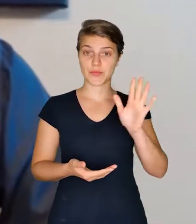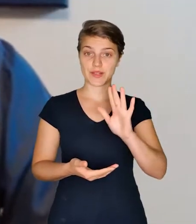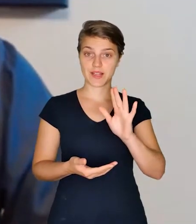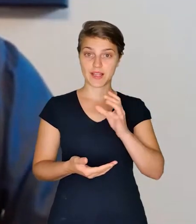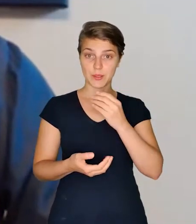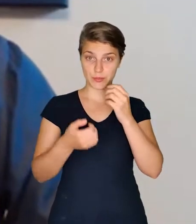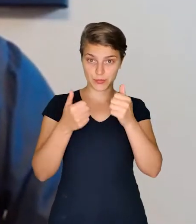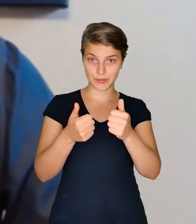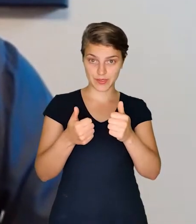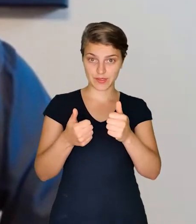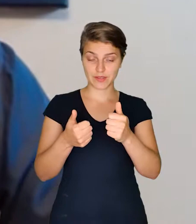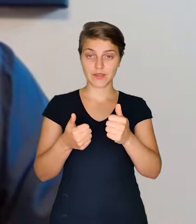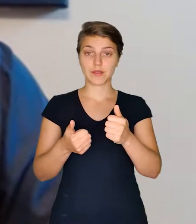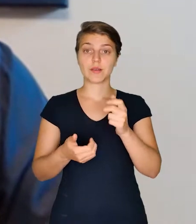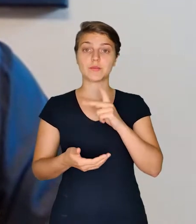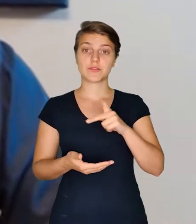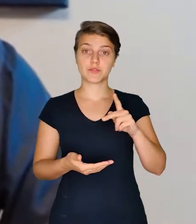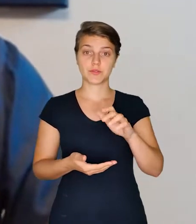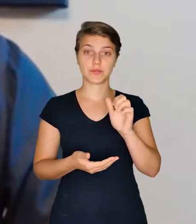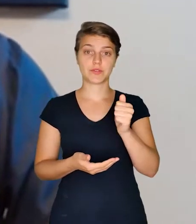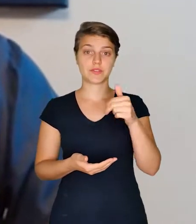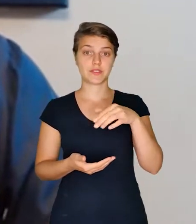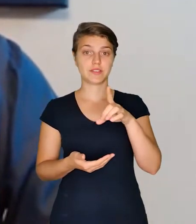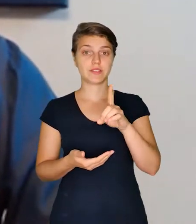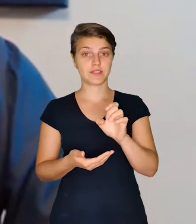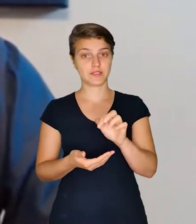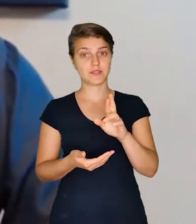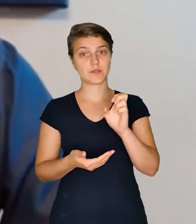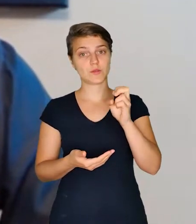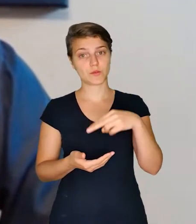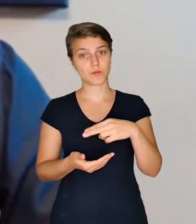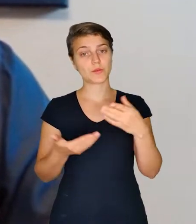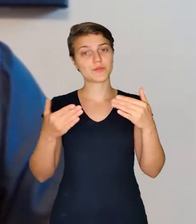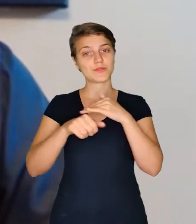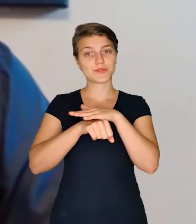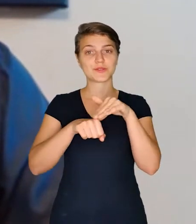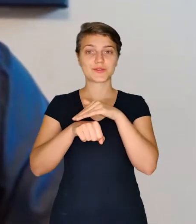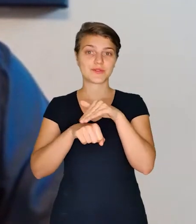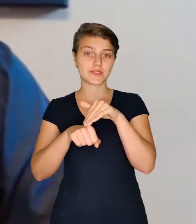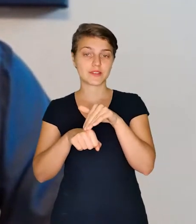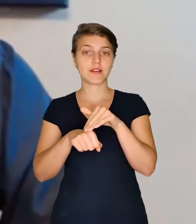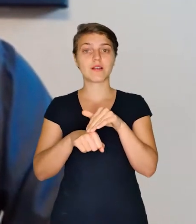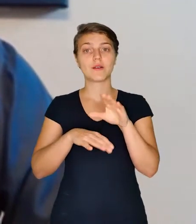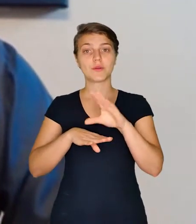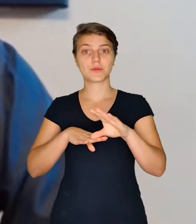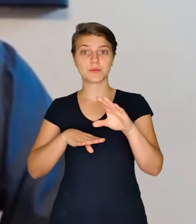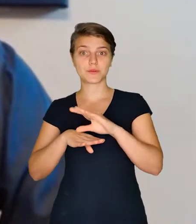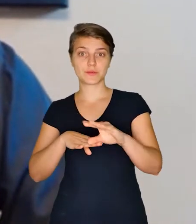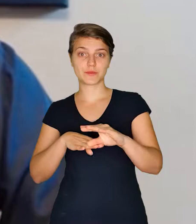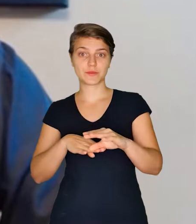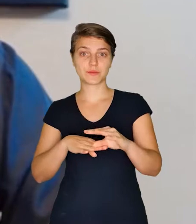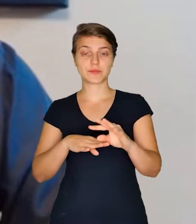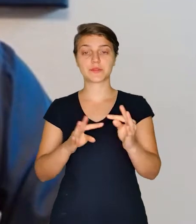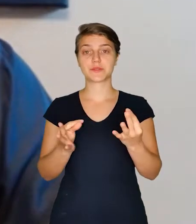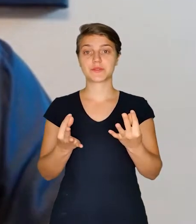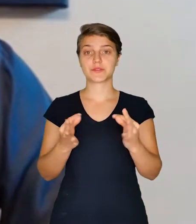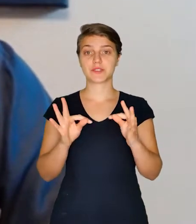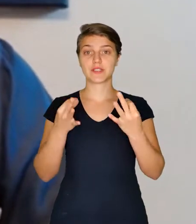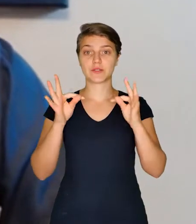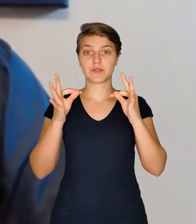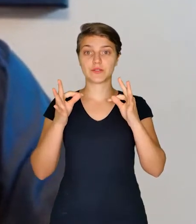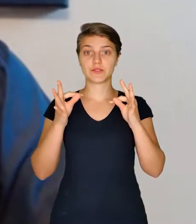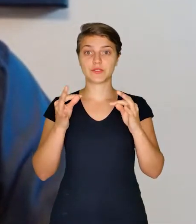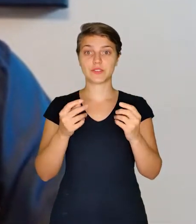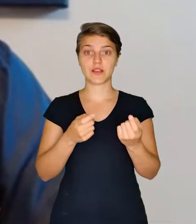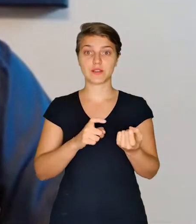pessoal, tudo bem? Eu sou o professor Anderson Sheika e hoje vamos falar um pouquinho sobre o curso de Tecnologia em Automação Industrial. O curso